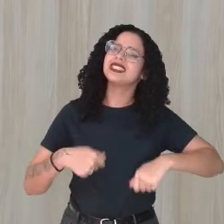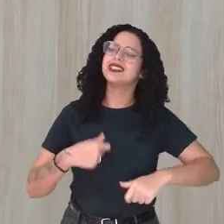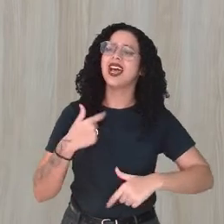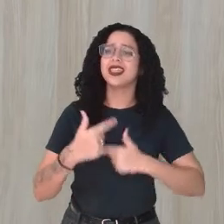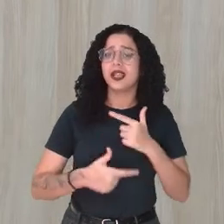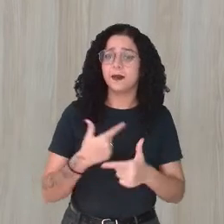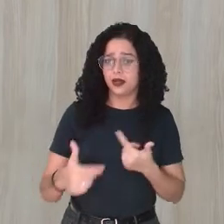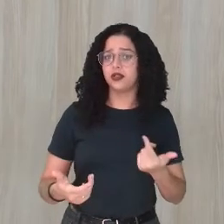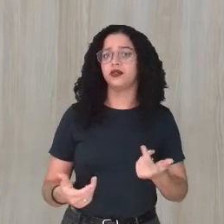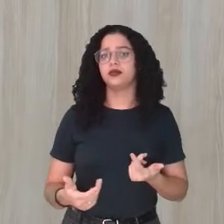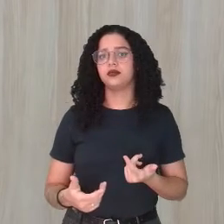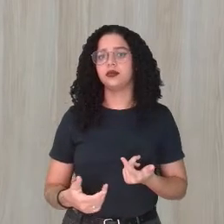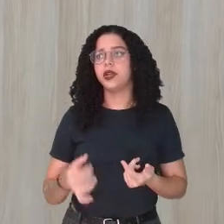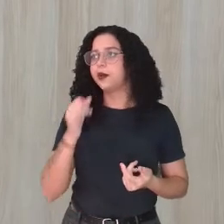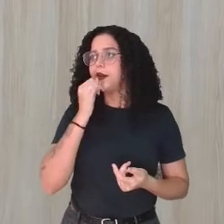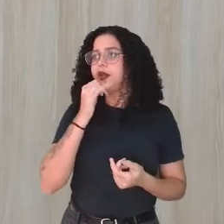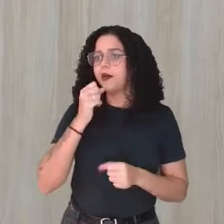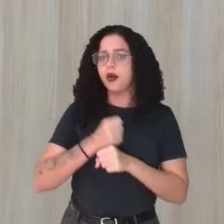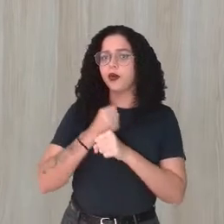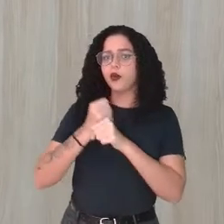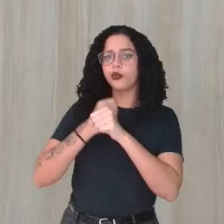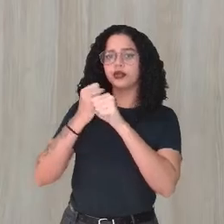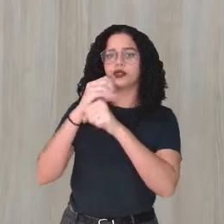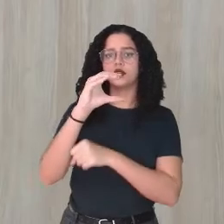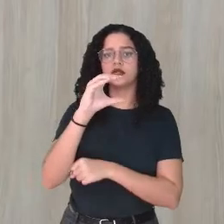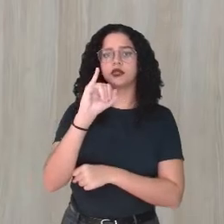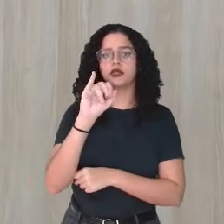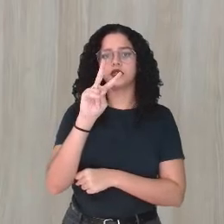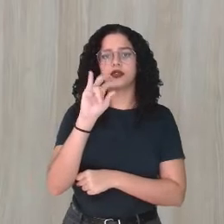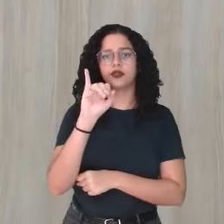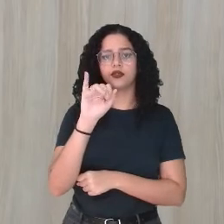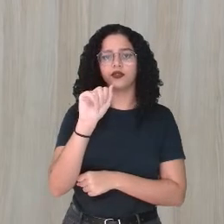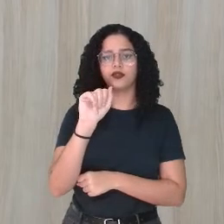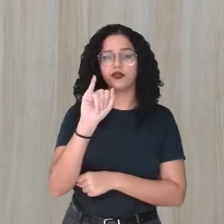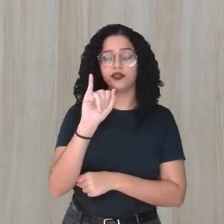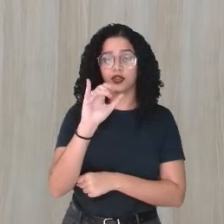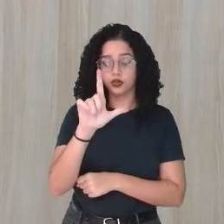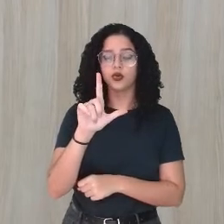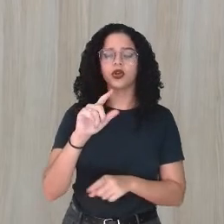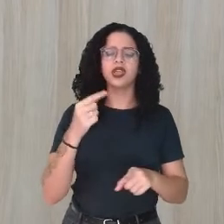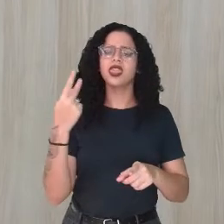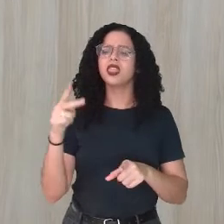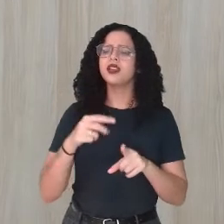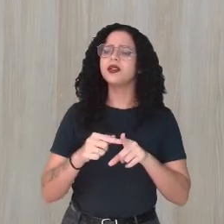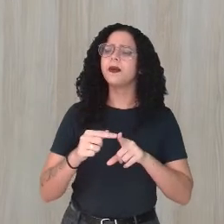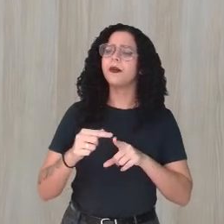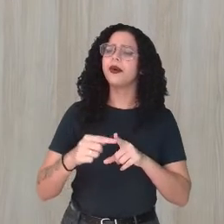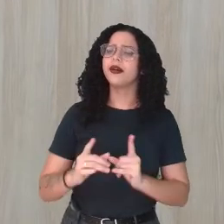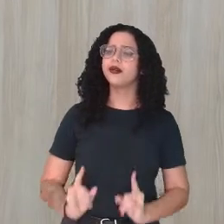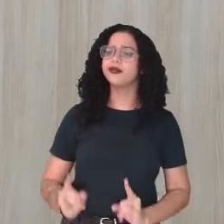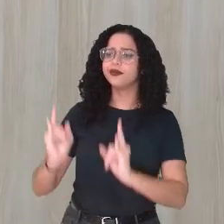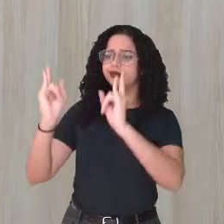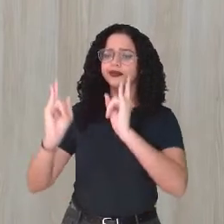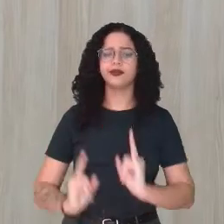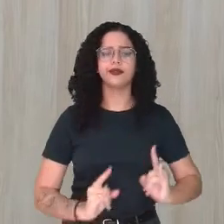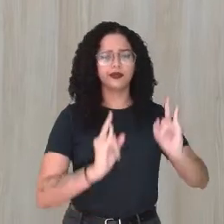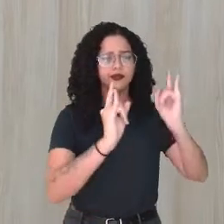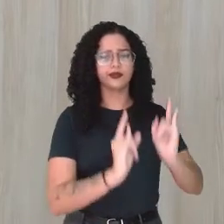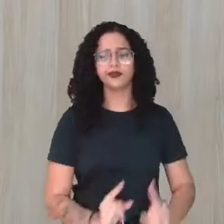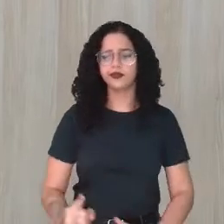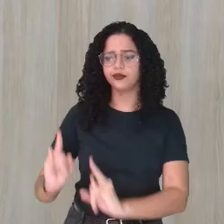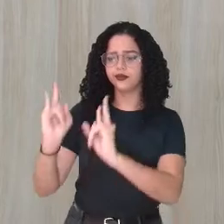é? Então, por exemplo, com a construção civil desses bairros que, por exemplo, construindo apartamentos, unidades, né,